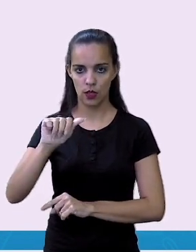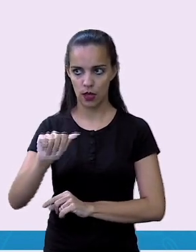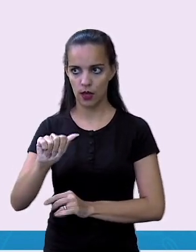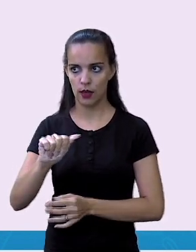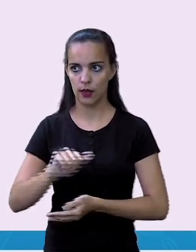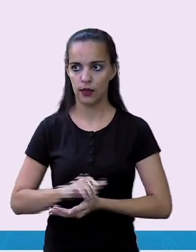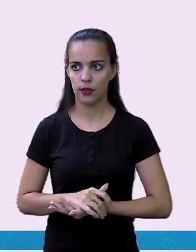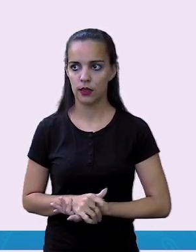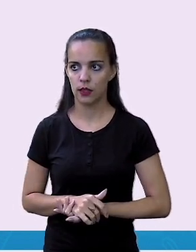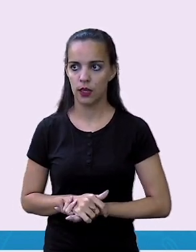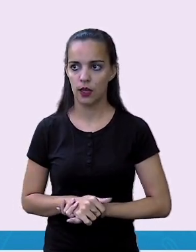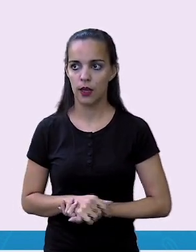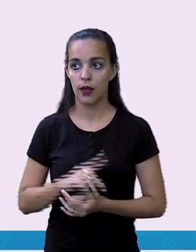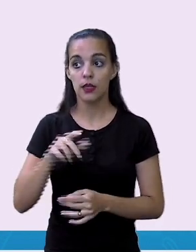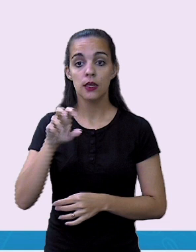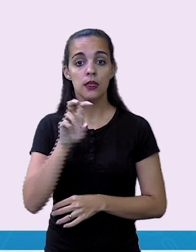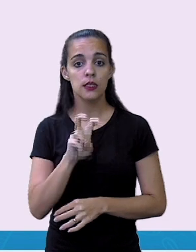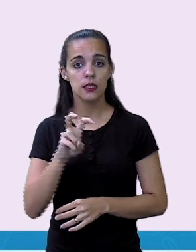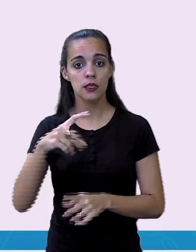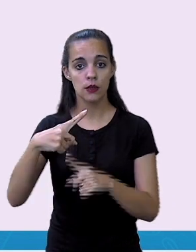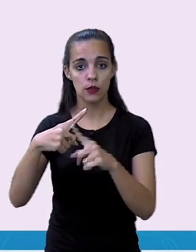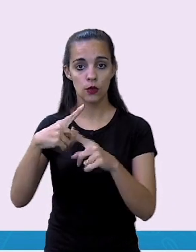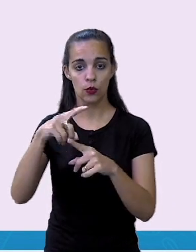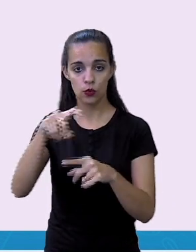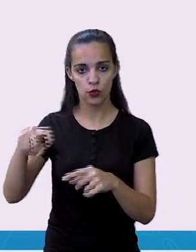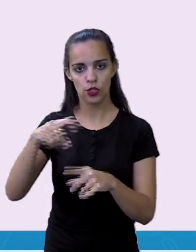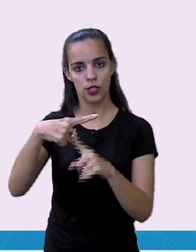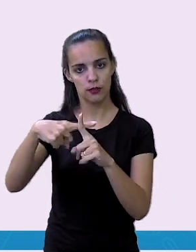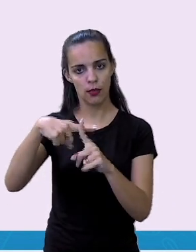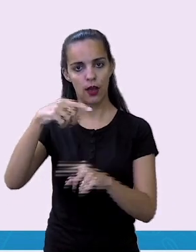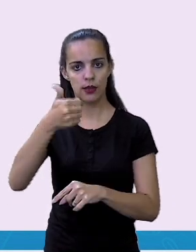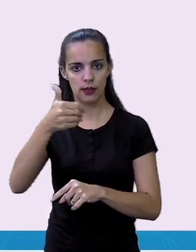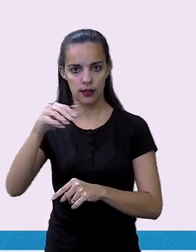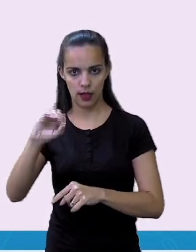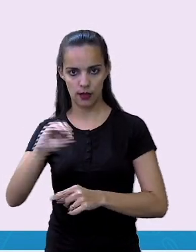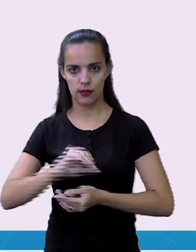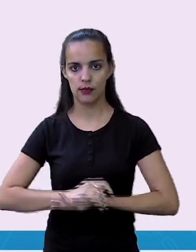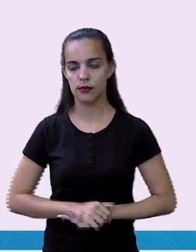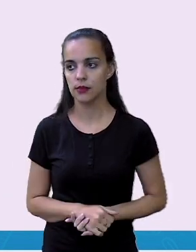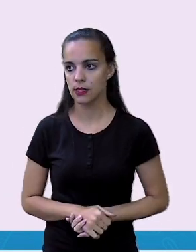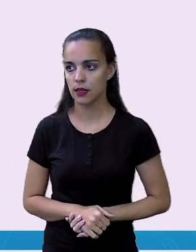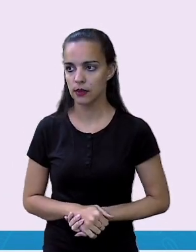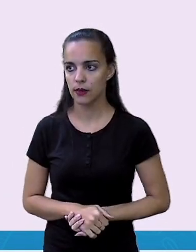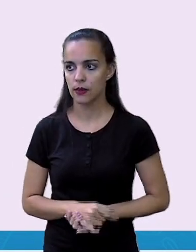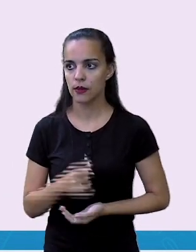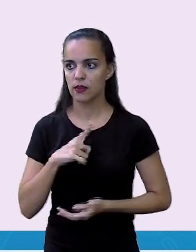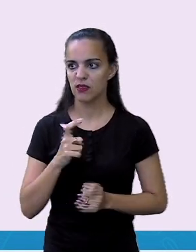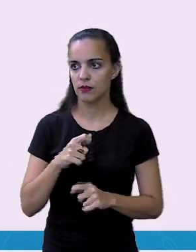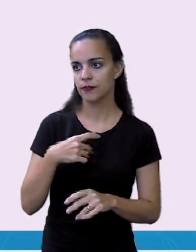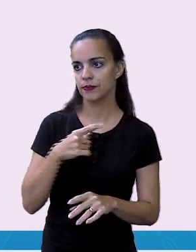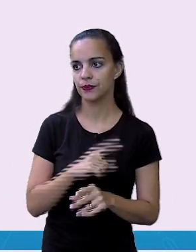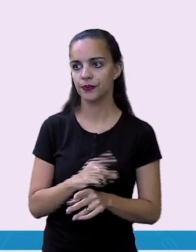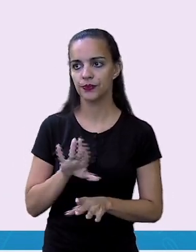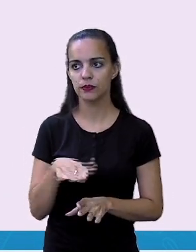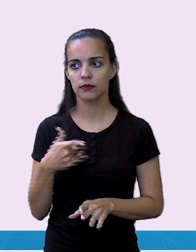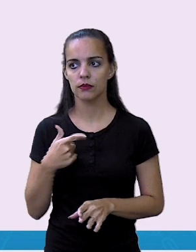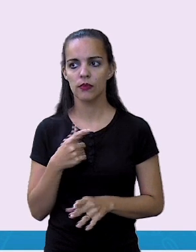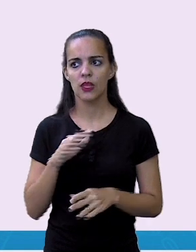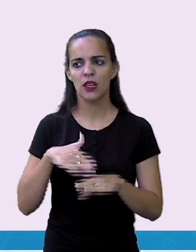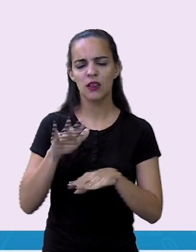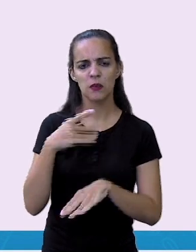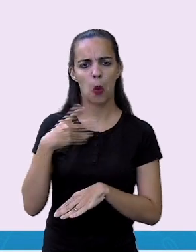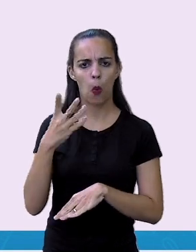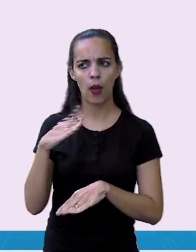Certo? Lembra que eu falei que o agrupamento, ele tem de 4 a